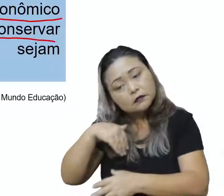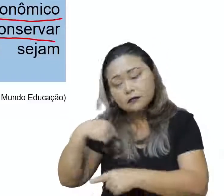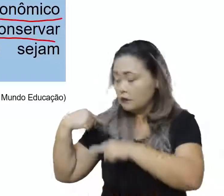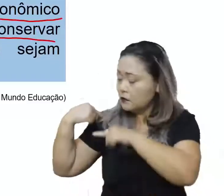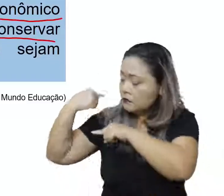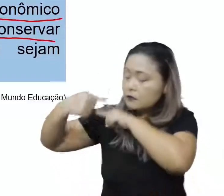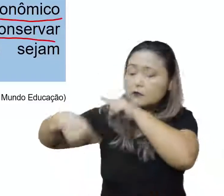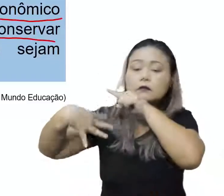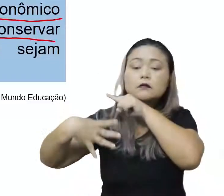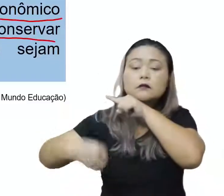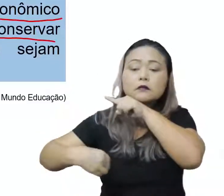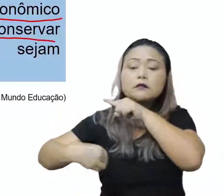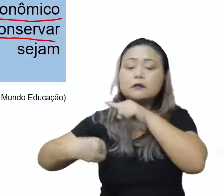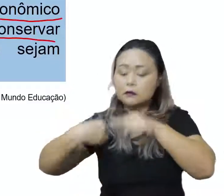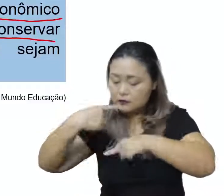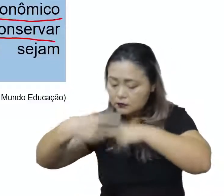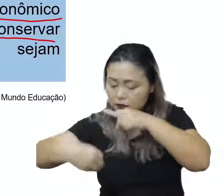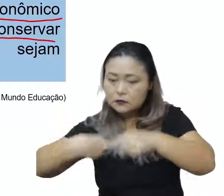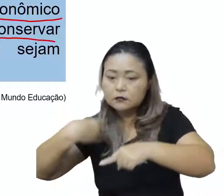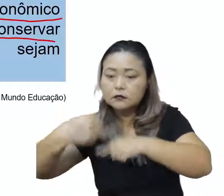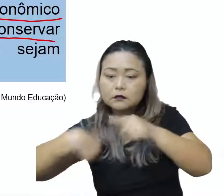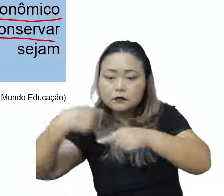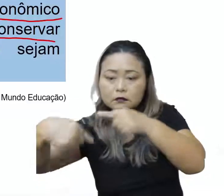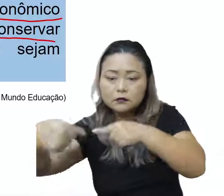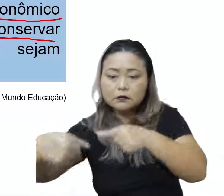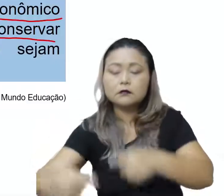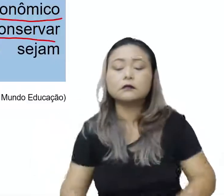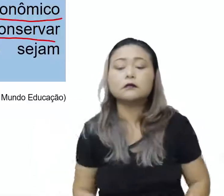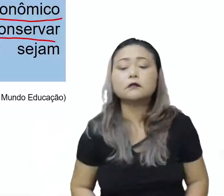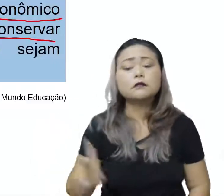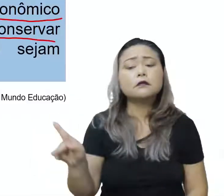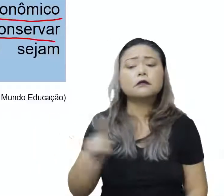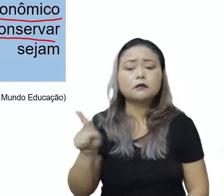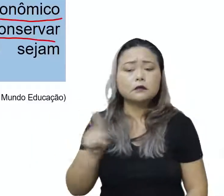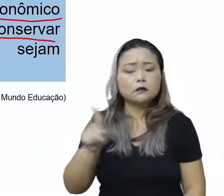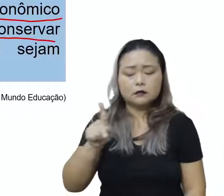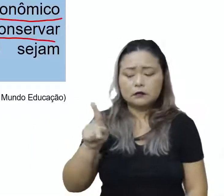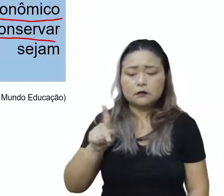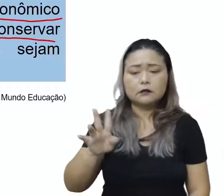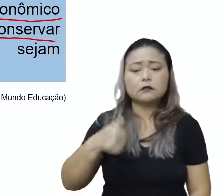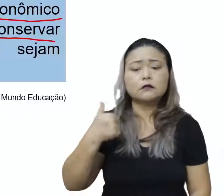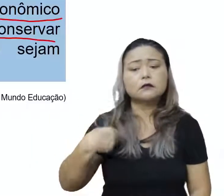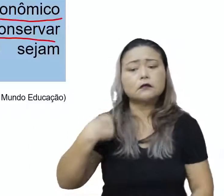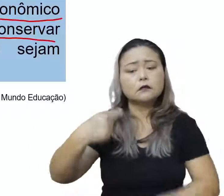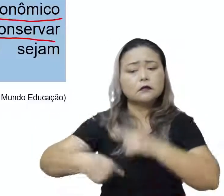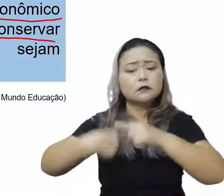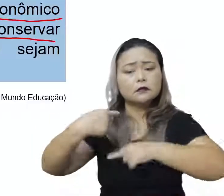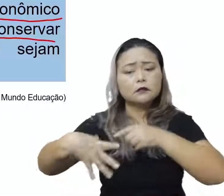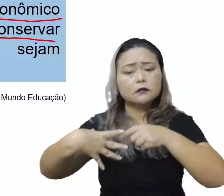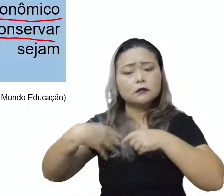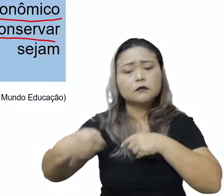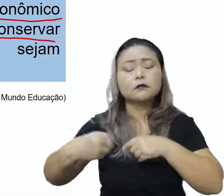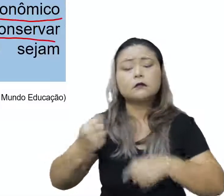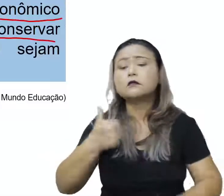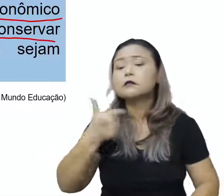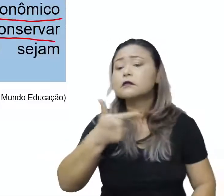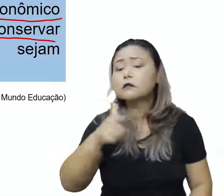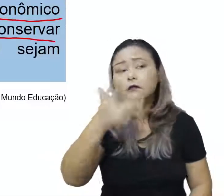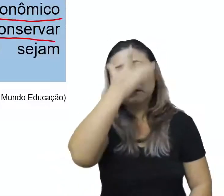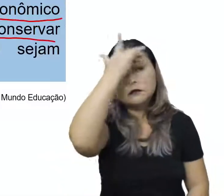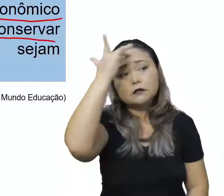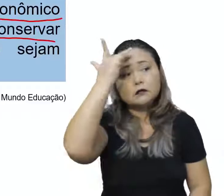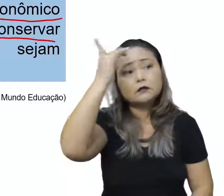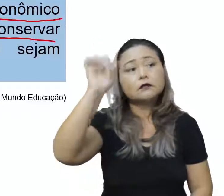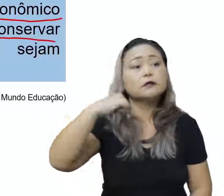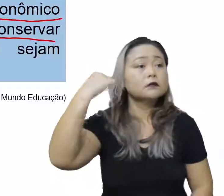gerações, beleza? Professor, quem são as futuras gerações? As outras pessoas que virão,